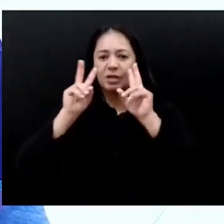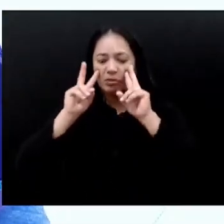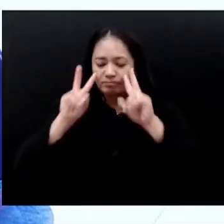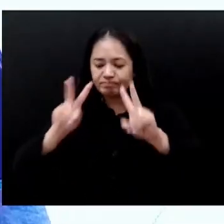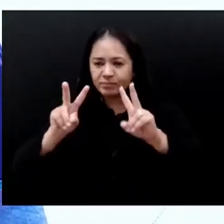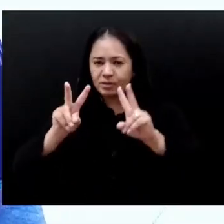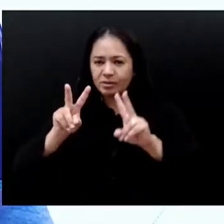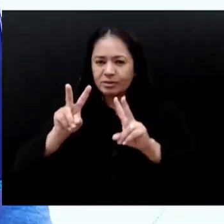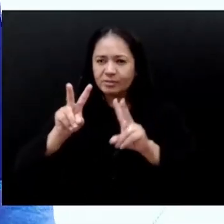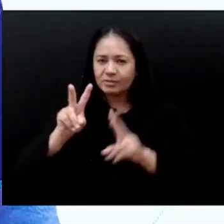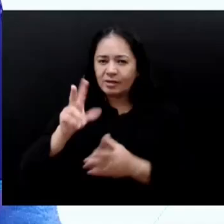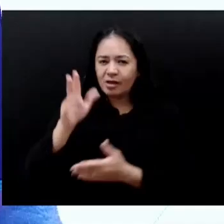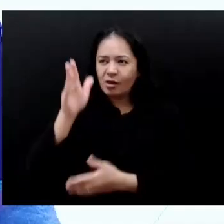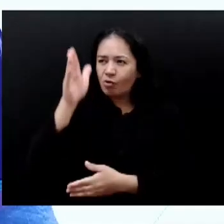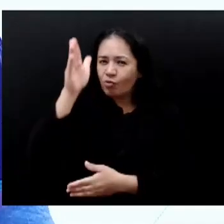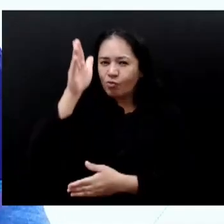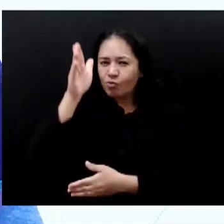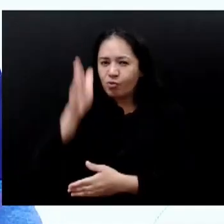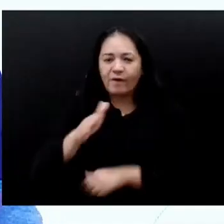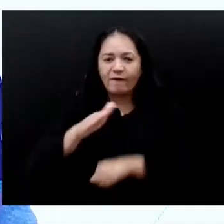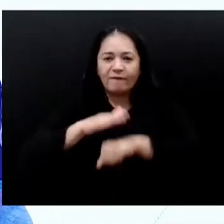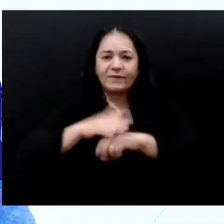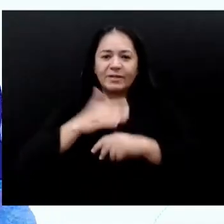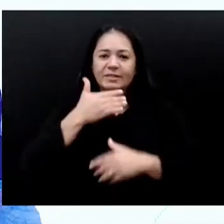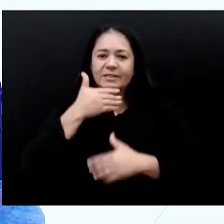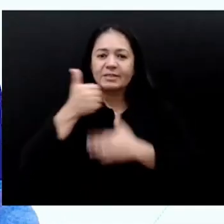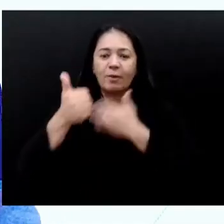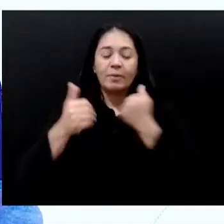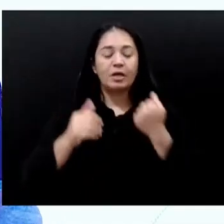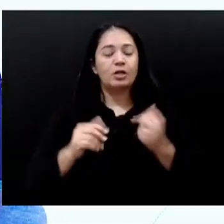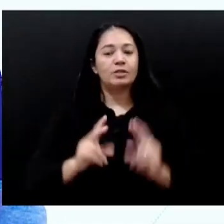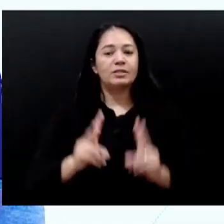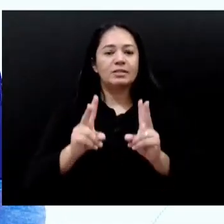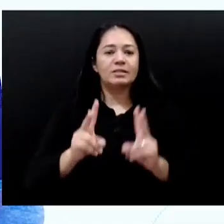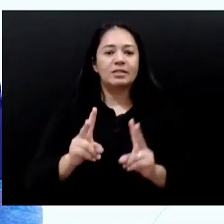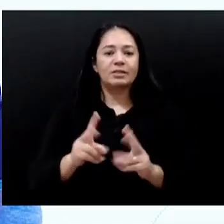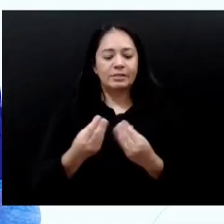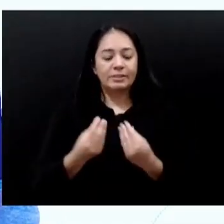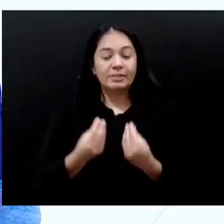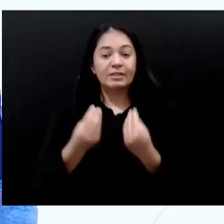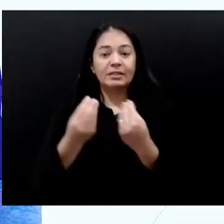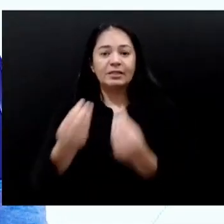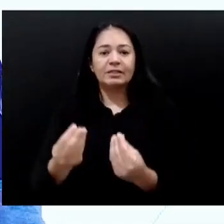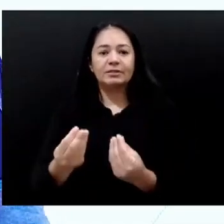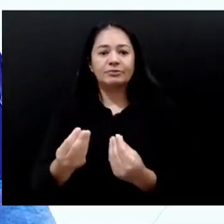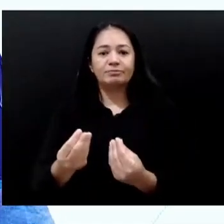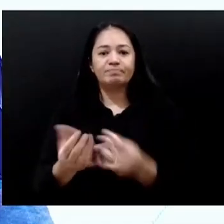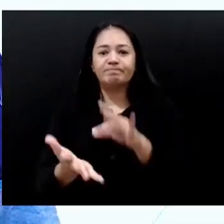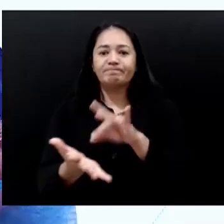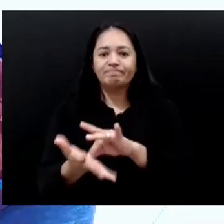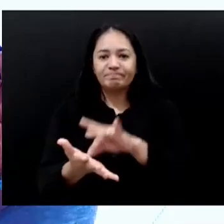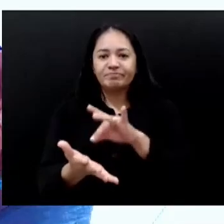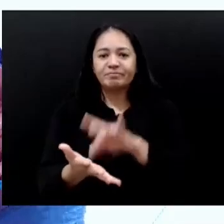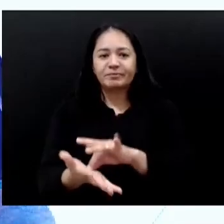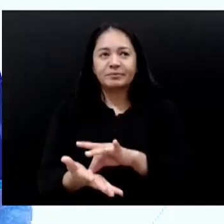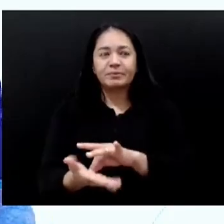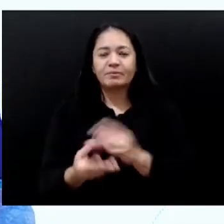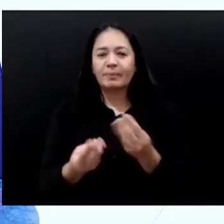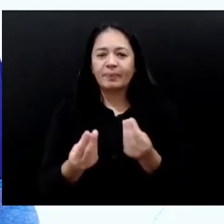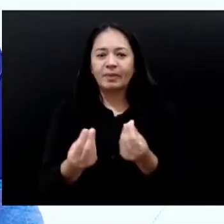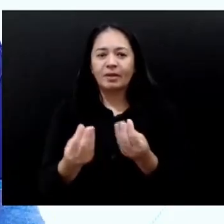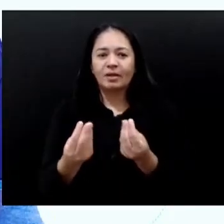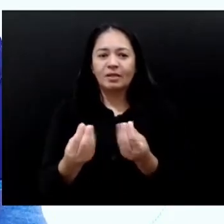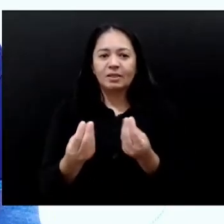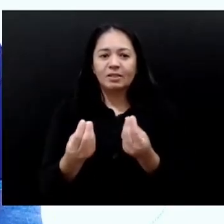querer fazer sempre o melhor, de querer entregar, de fato, aquilo que